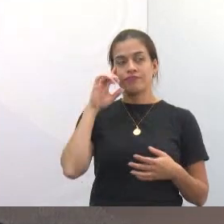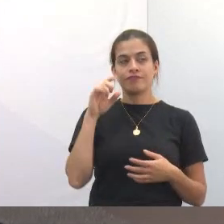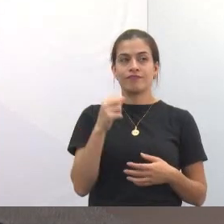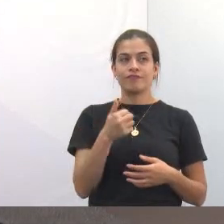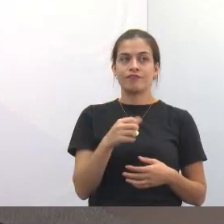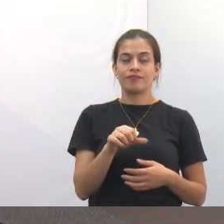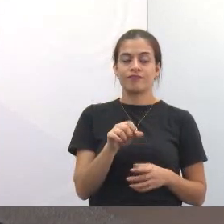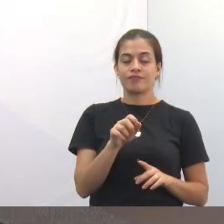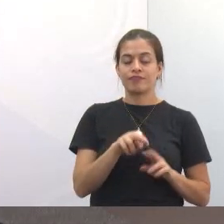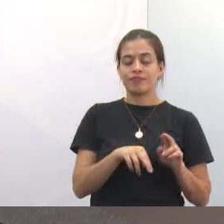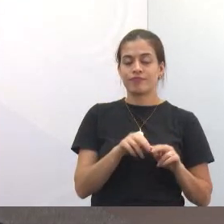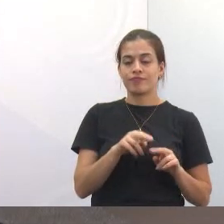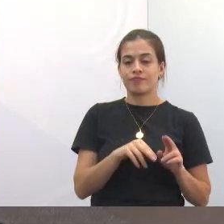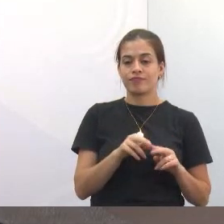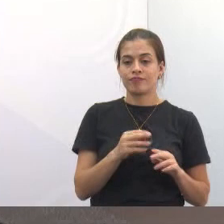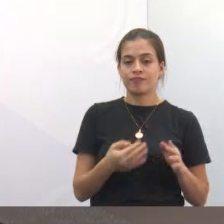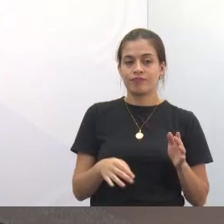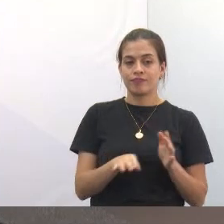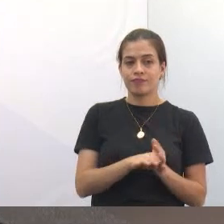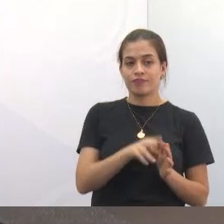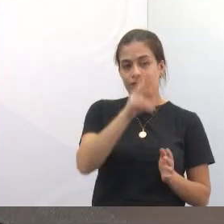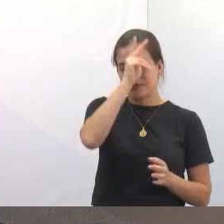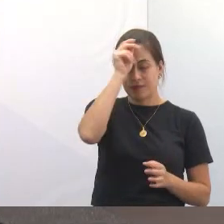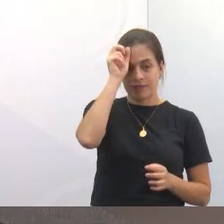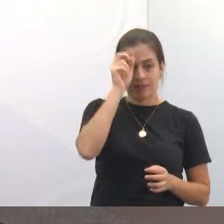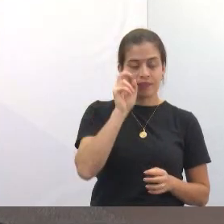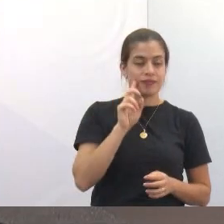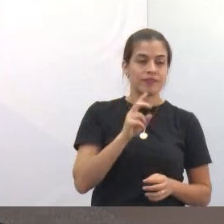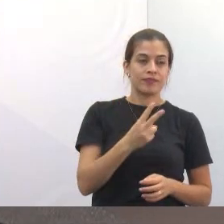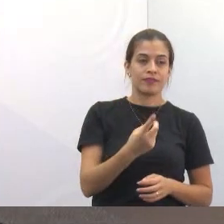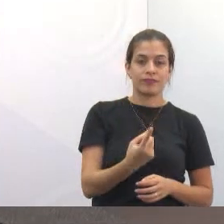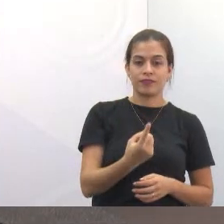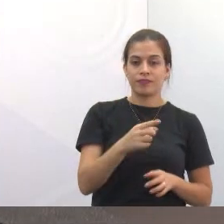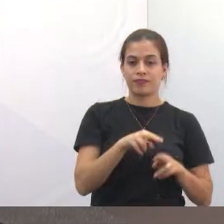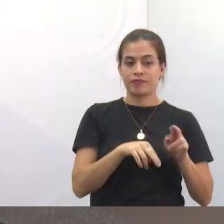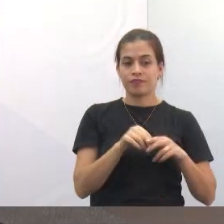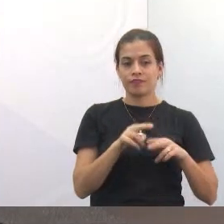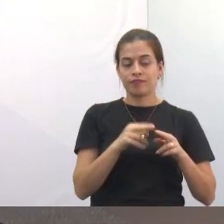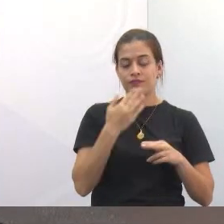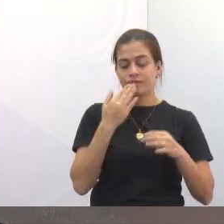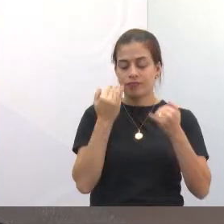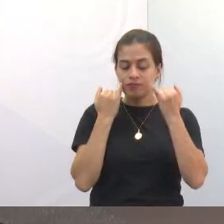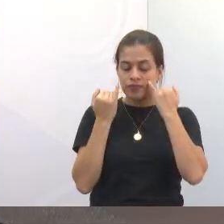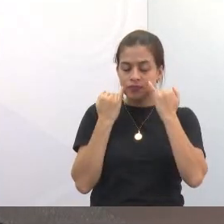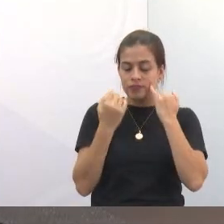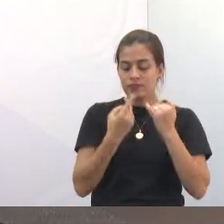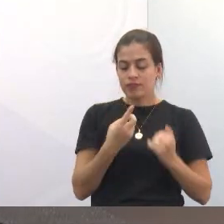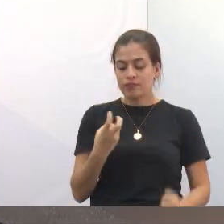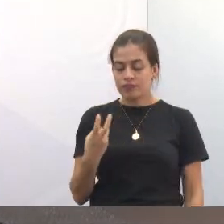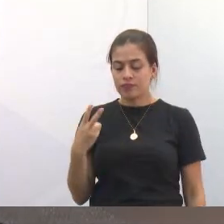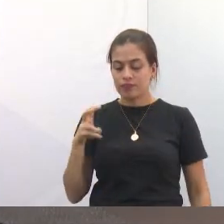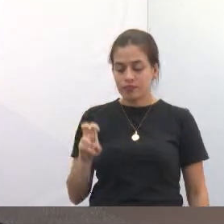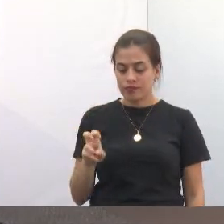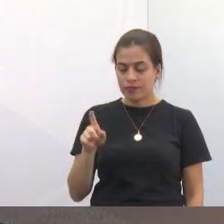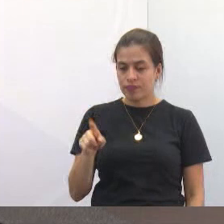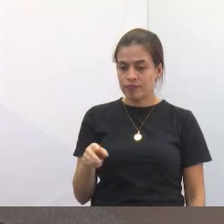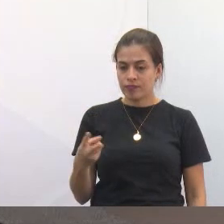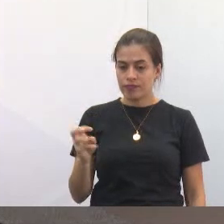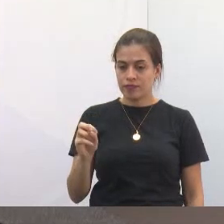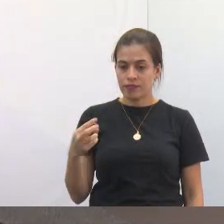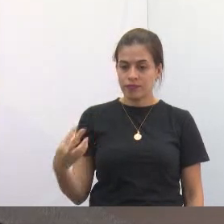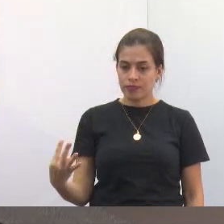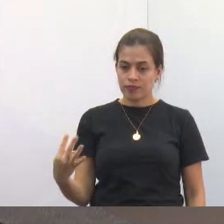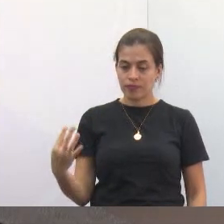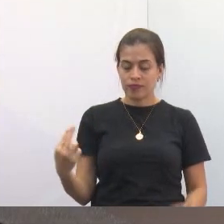recebido nesta Prefeitura no dia 21 de junho de 2024, referente ao pedido de informação 125/2024, de autoria do